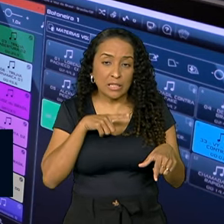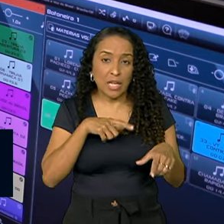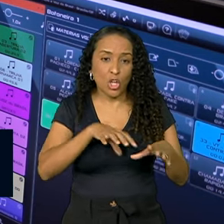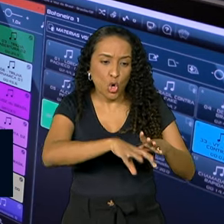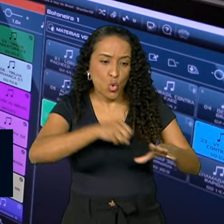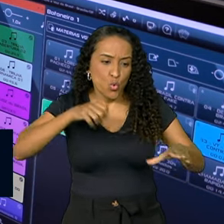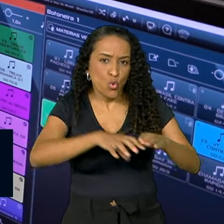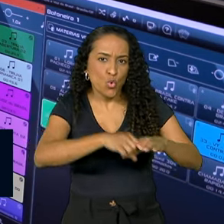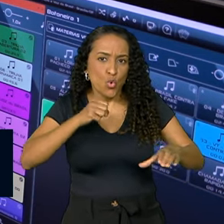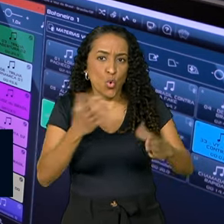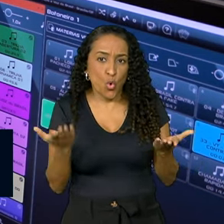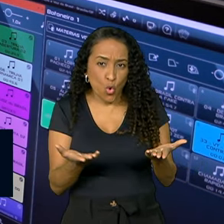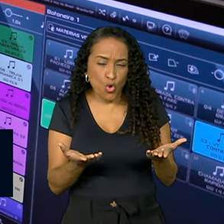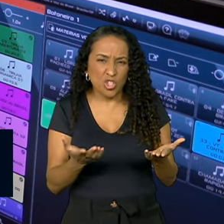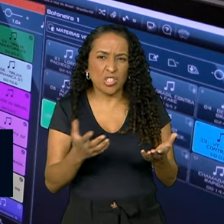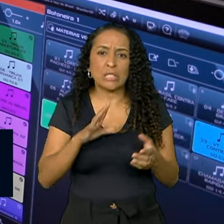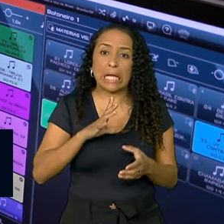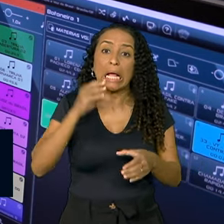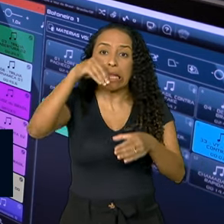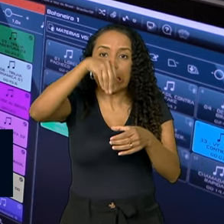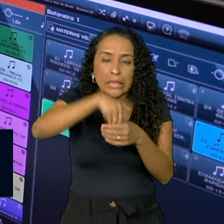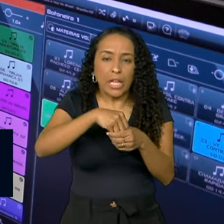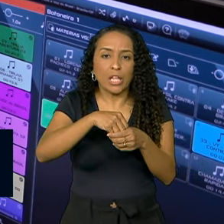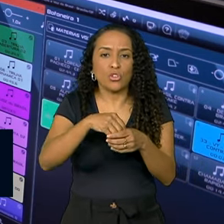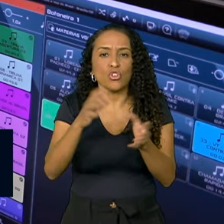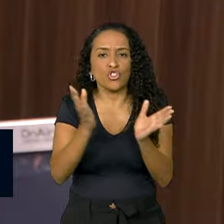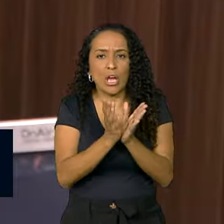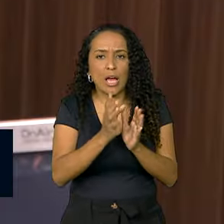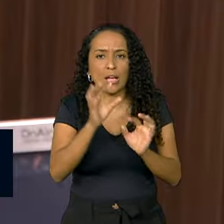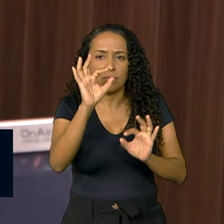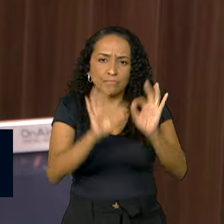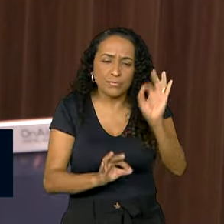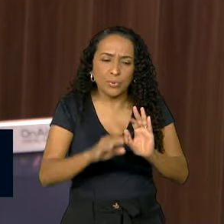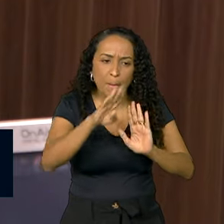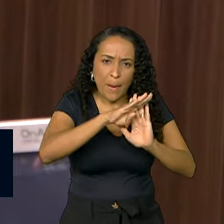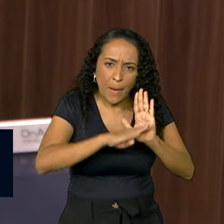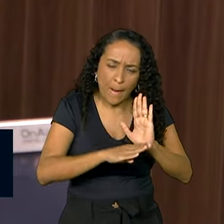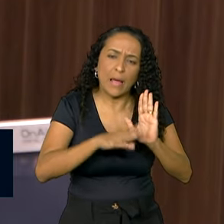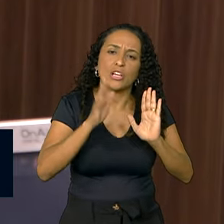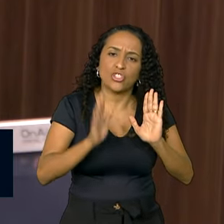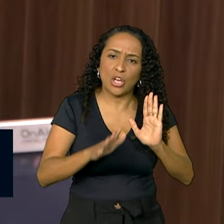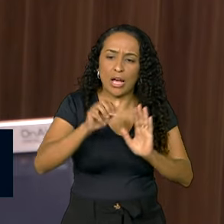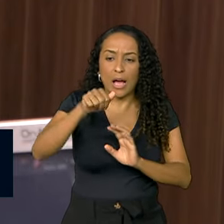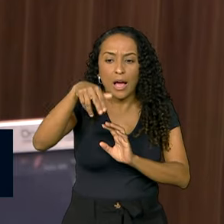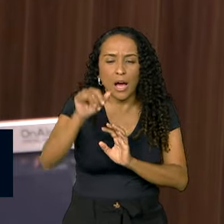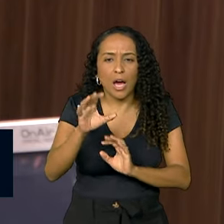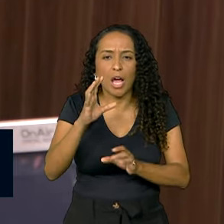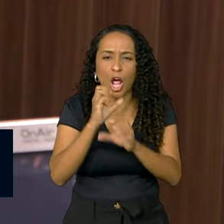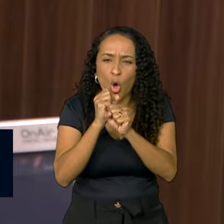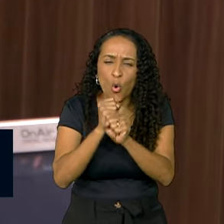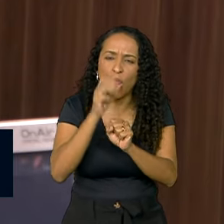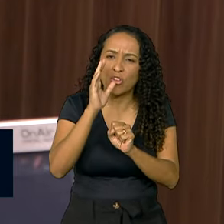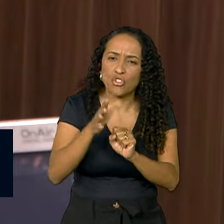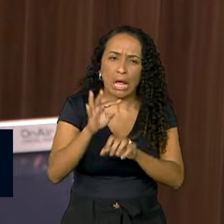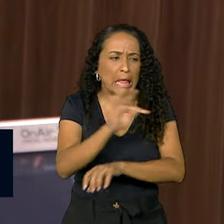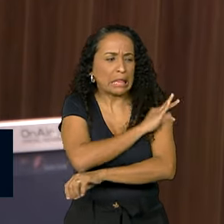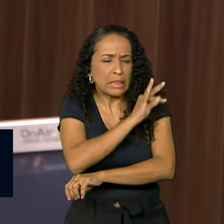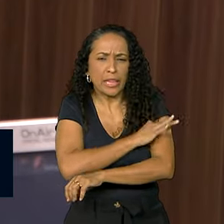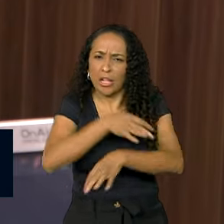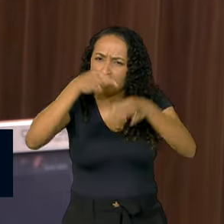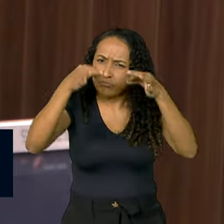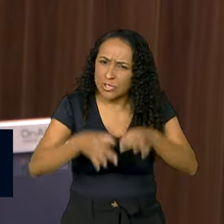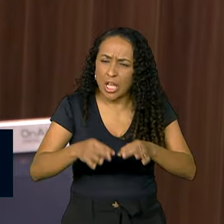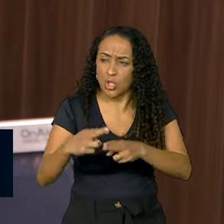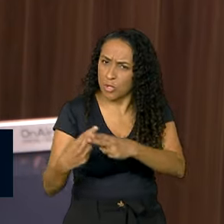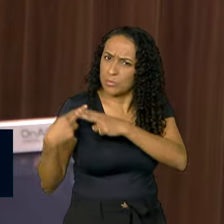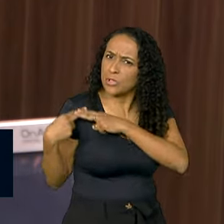bombeia hoje ela tá dentro da vazão outorgada pela Ana Então tudo isso é feito um cálculo eh técnico né com